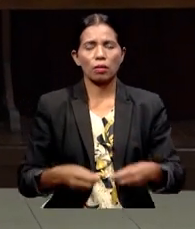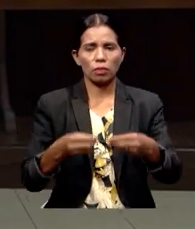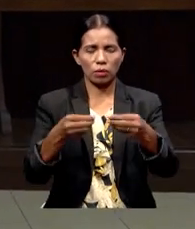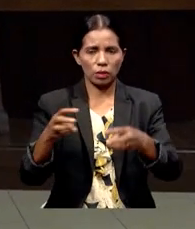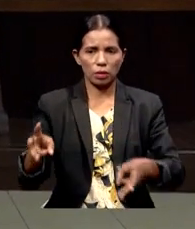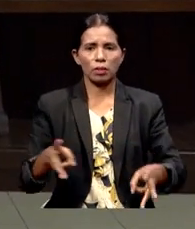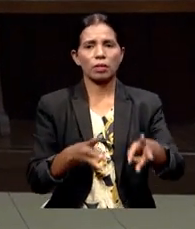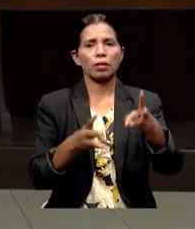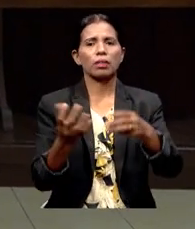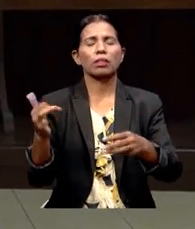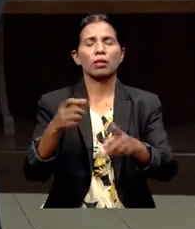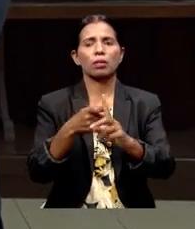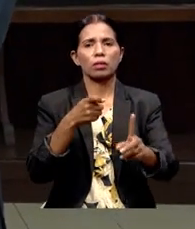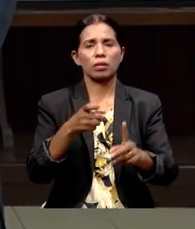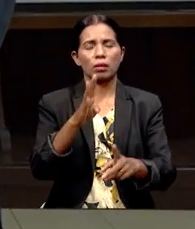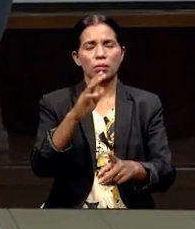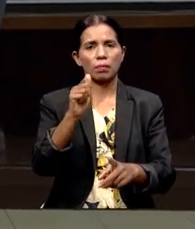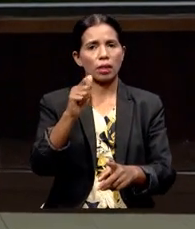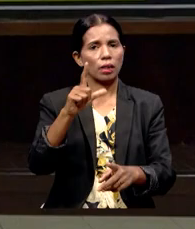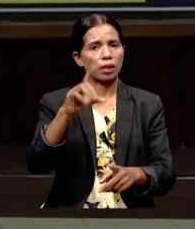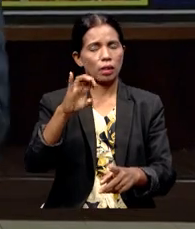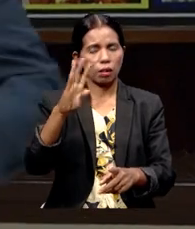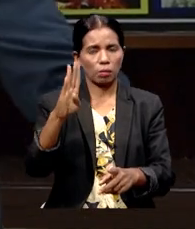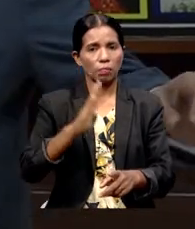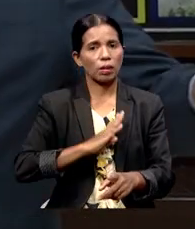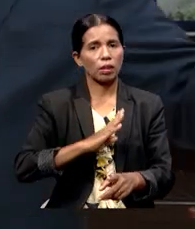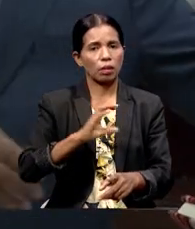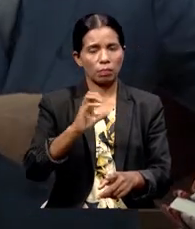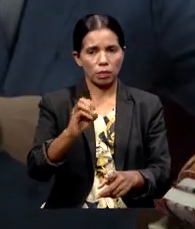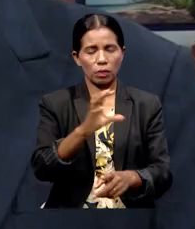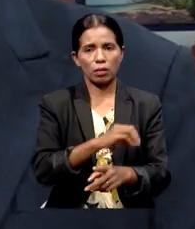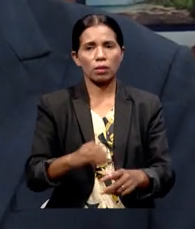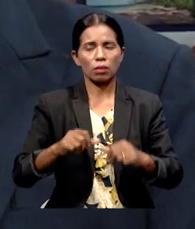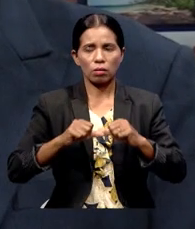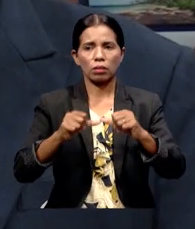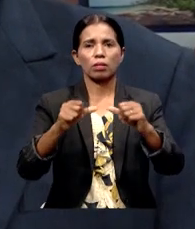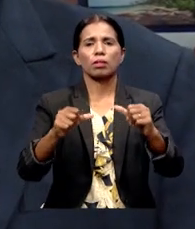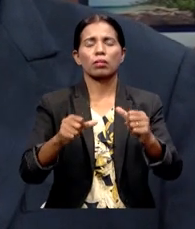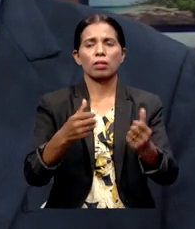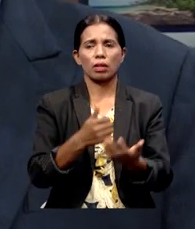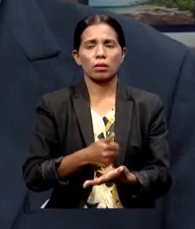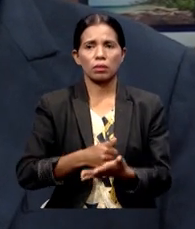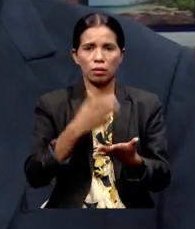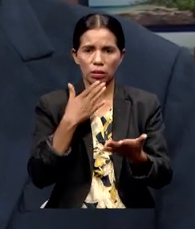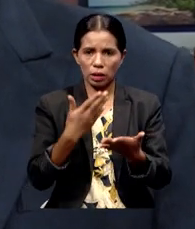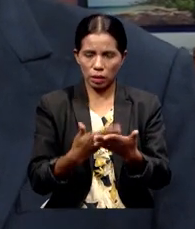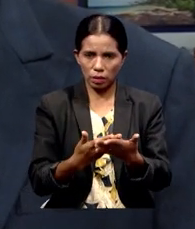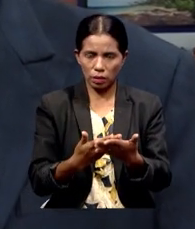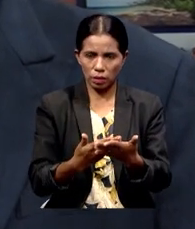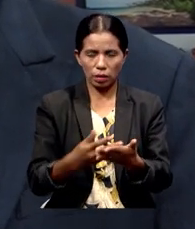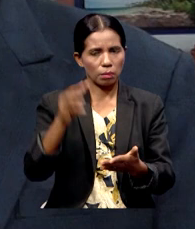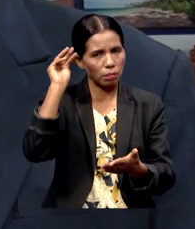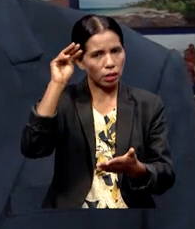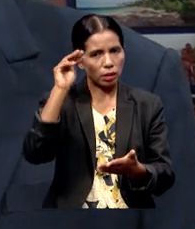bat si Rausi Balibo Trust House atau continua serviço na Fatim e dan facilidade di aktives no ministro